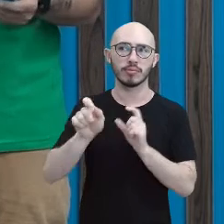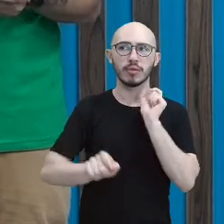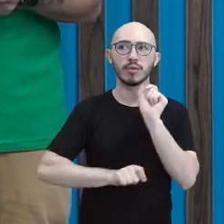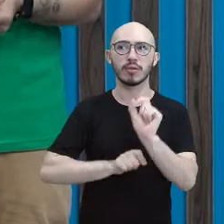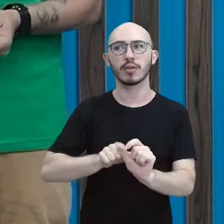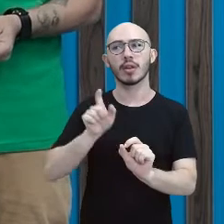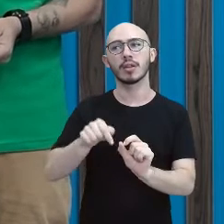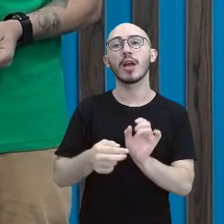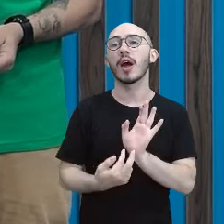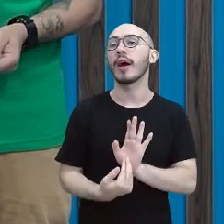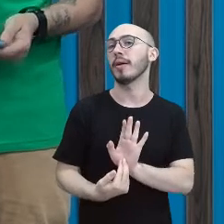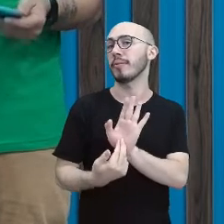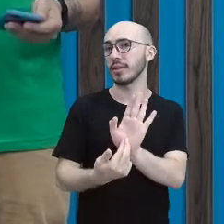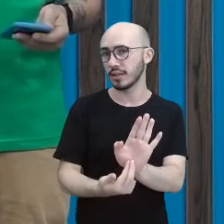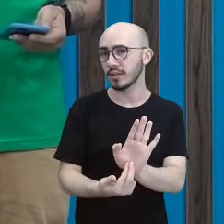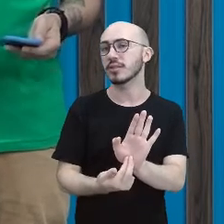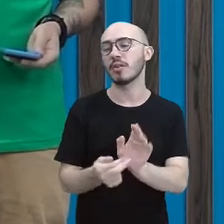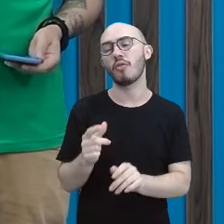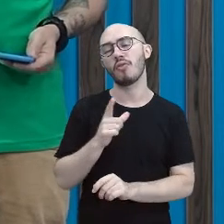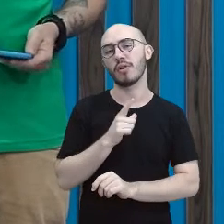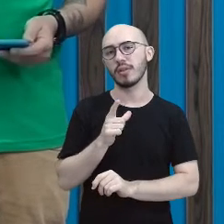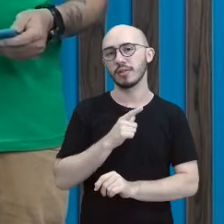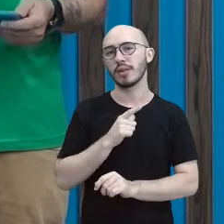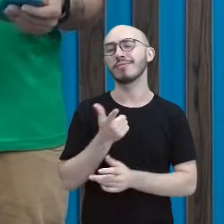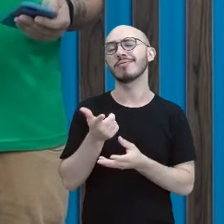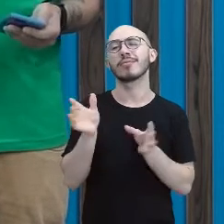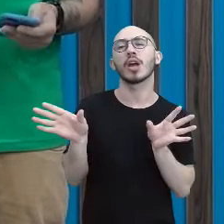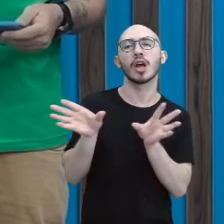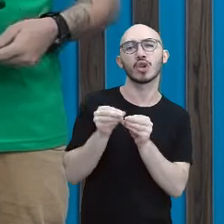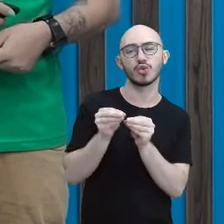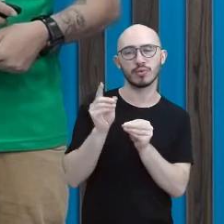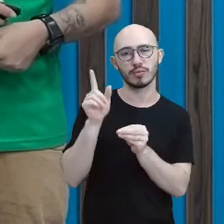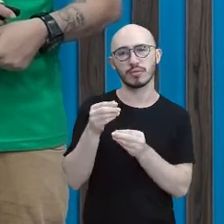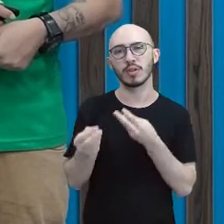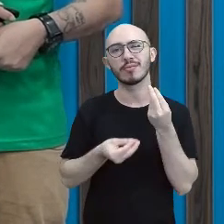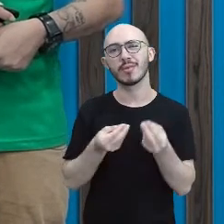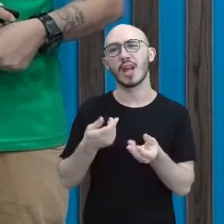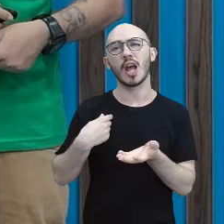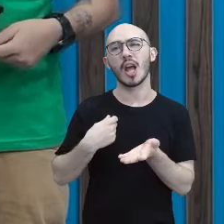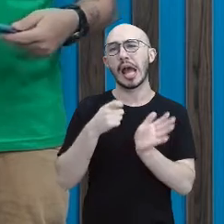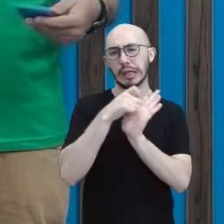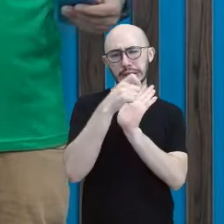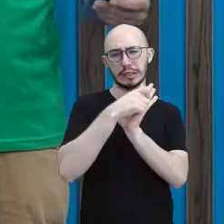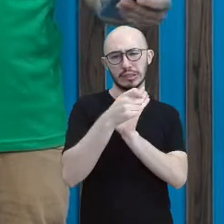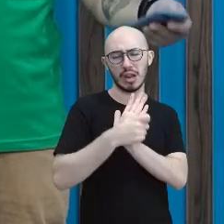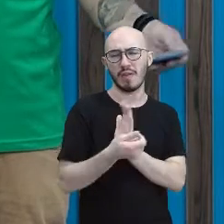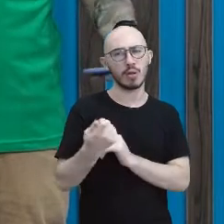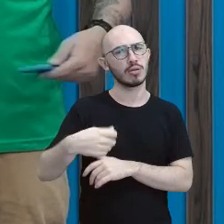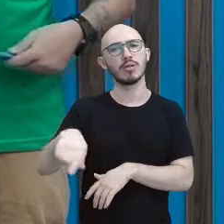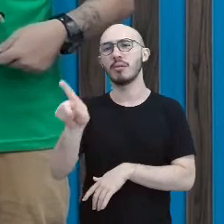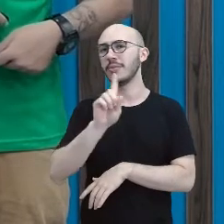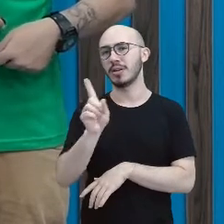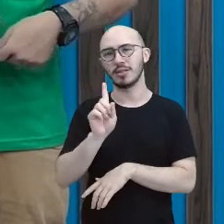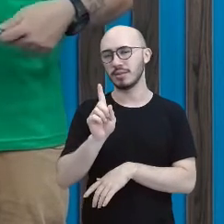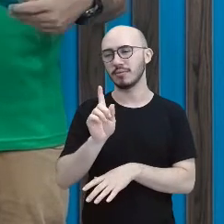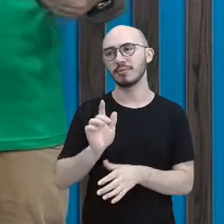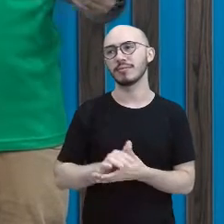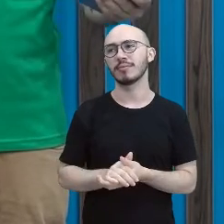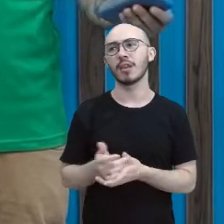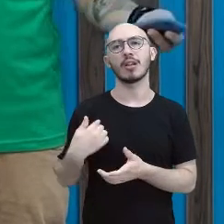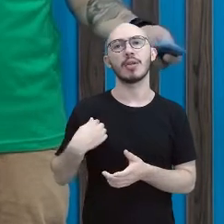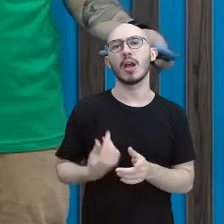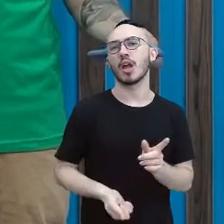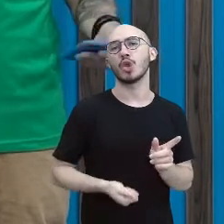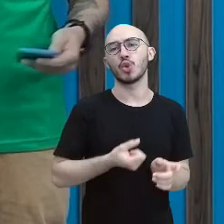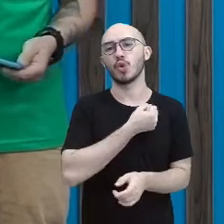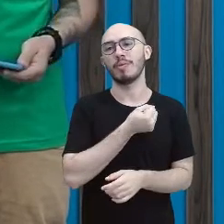uma representação mais enxuta, vamos dizer assim, ou seja, não precisar escrever aqueles 200 milhões, aqueles 500 e não sei